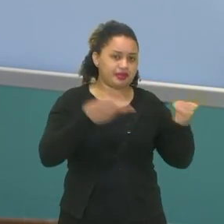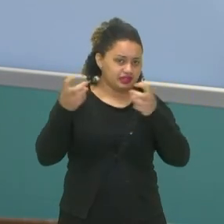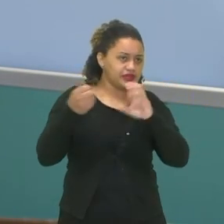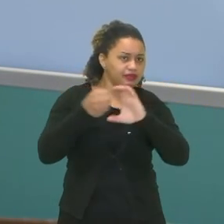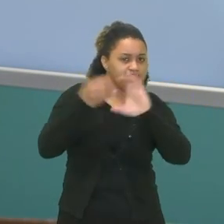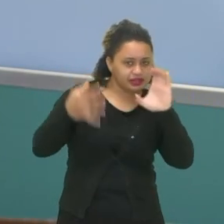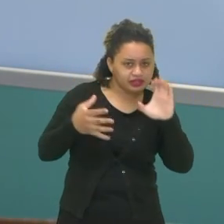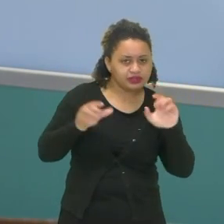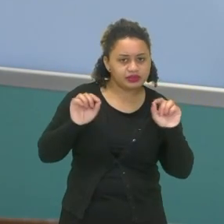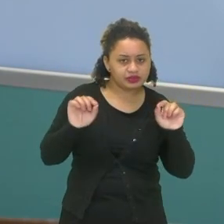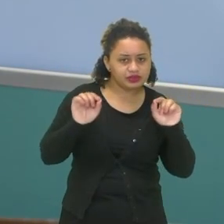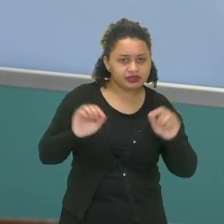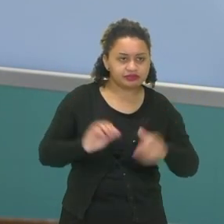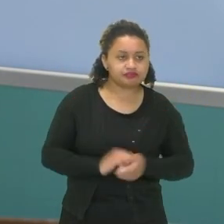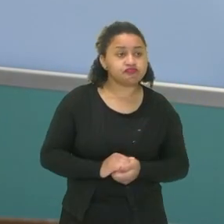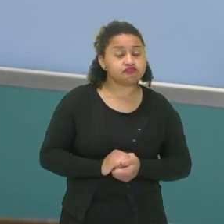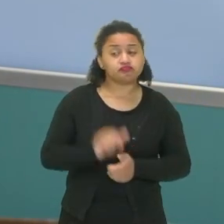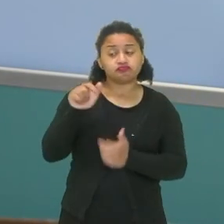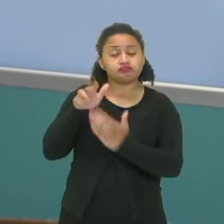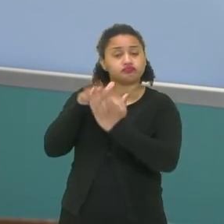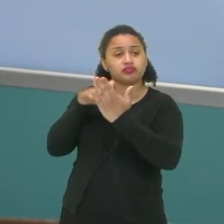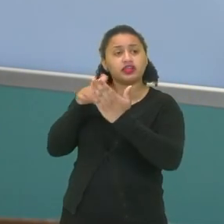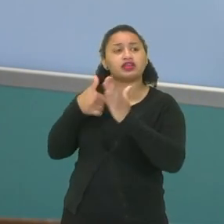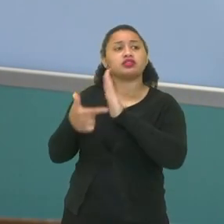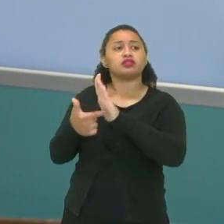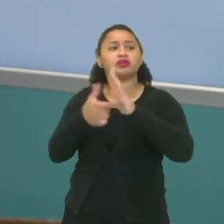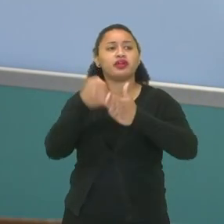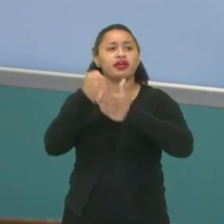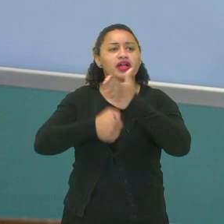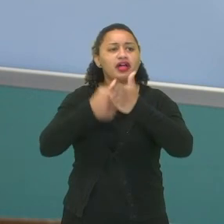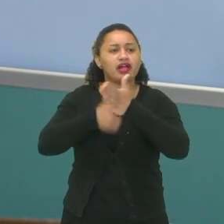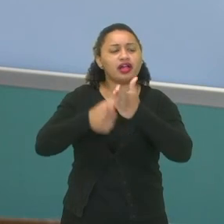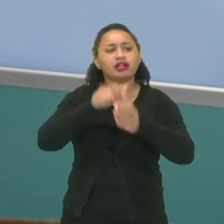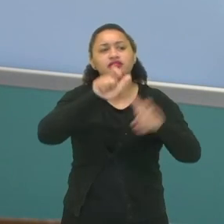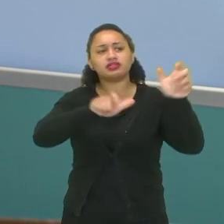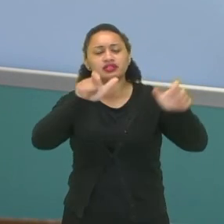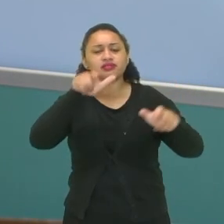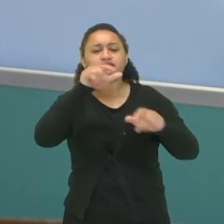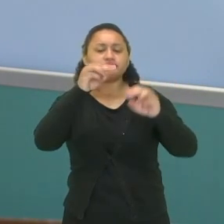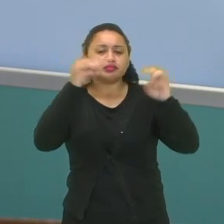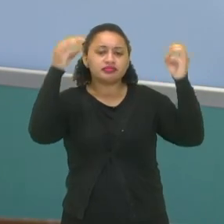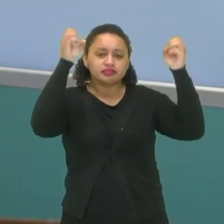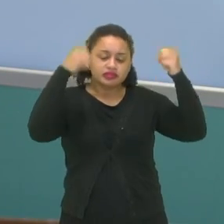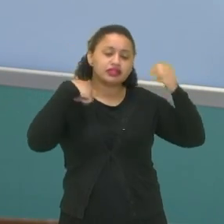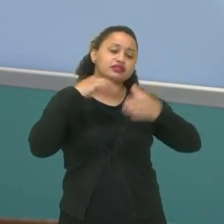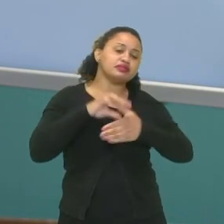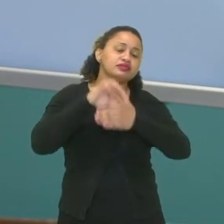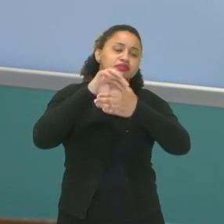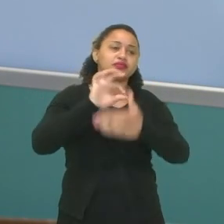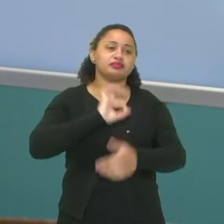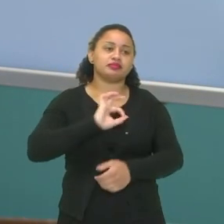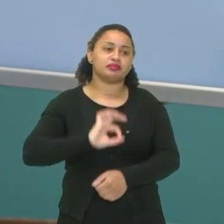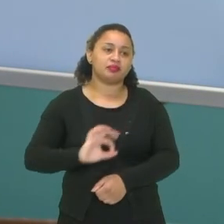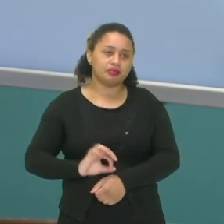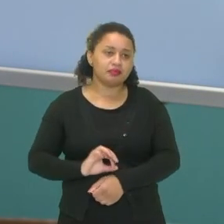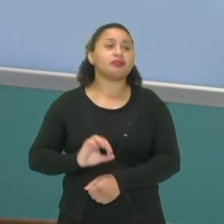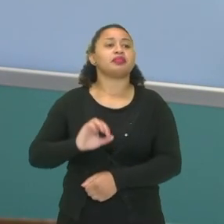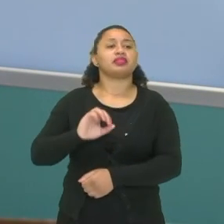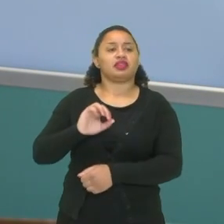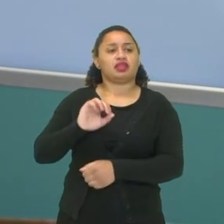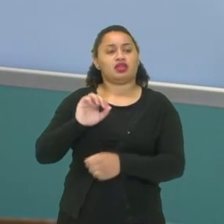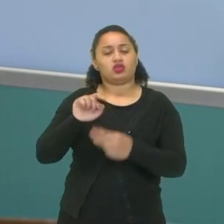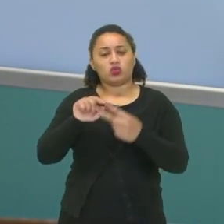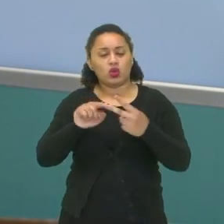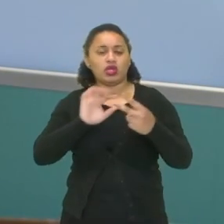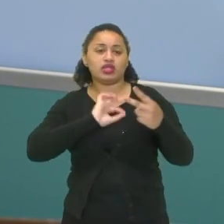aspectos, né? Então, o pintor quis representar a luta dos camponeses mexicanos liderado pelos padres, né? Pelo padre Miguel Hidalgo e José